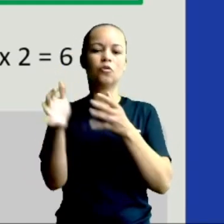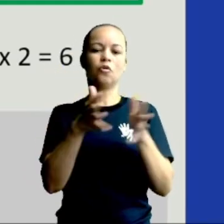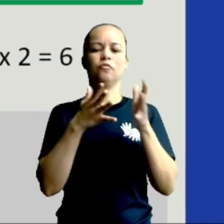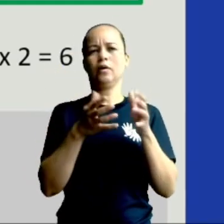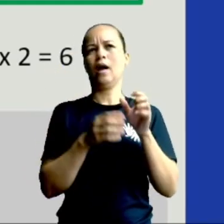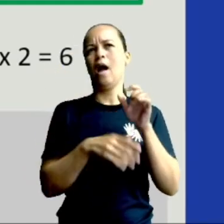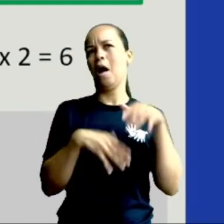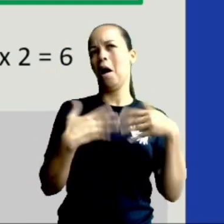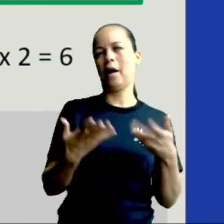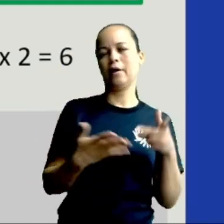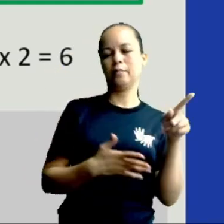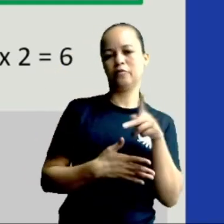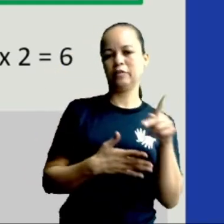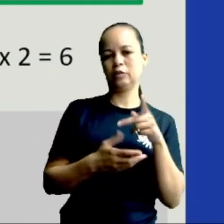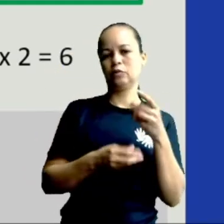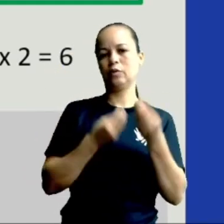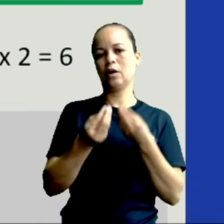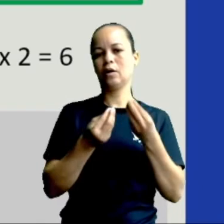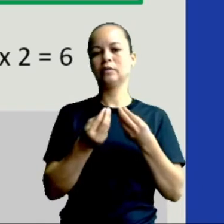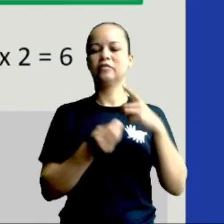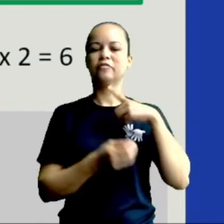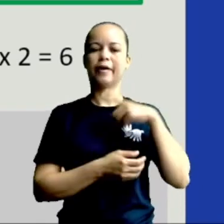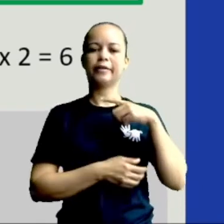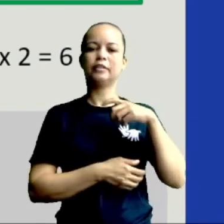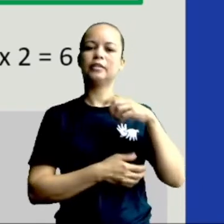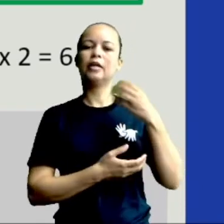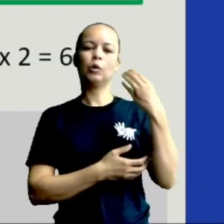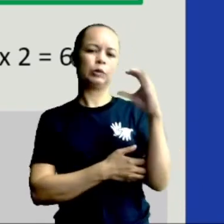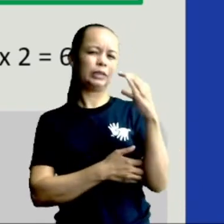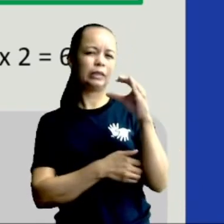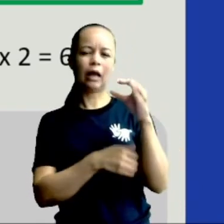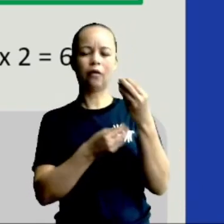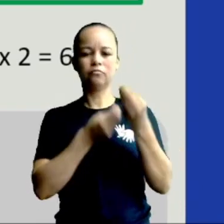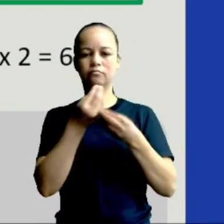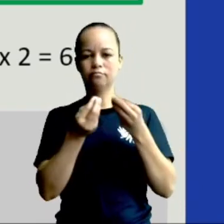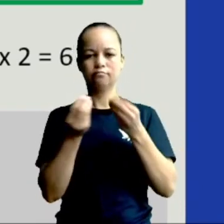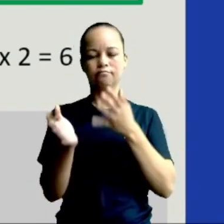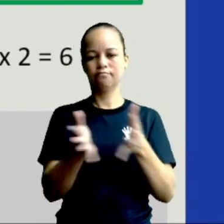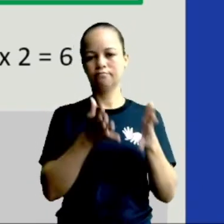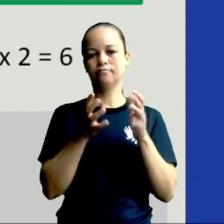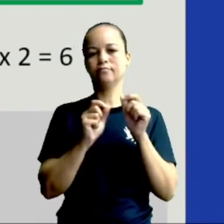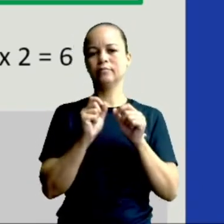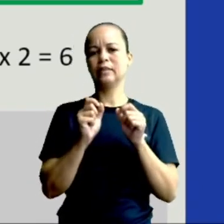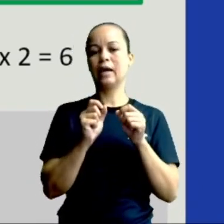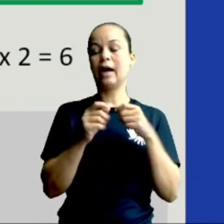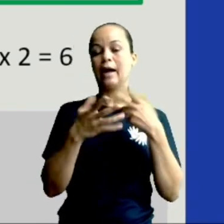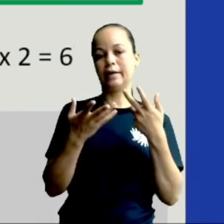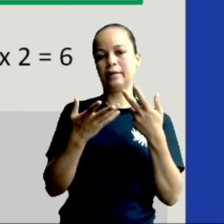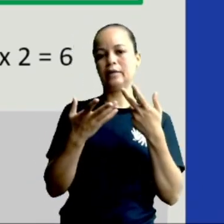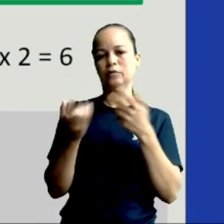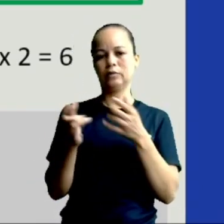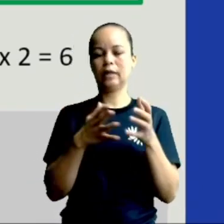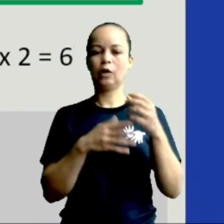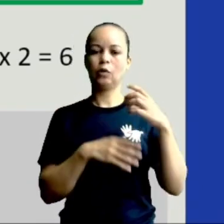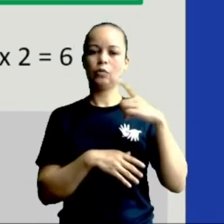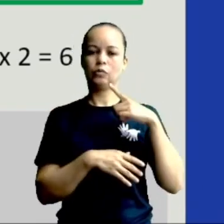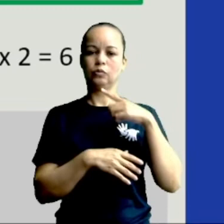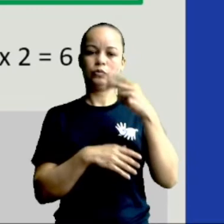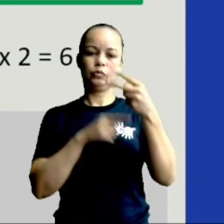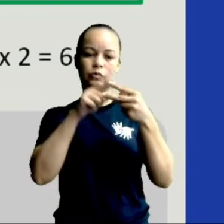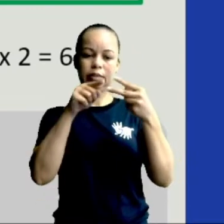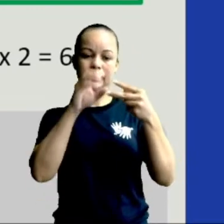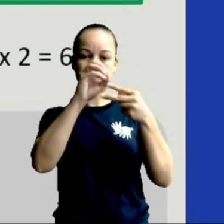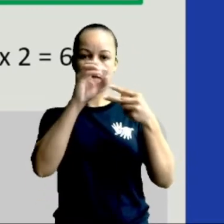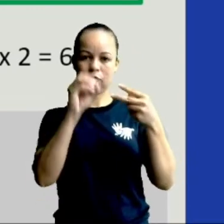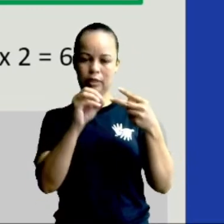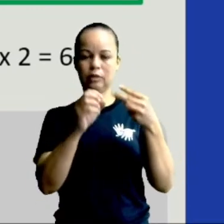sim a gente tem que fazer o cálculo, tá? Aqui é porque tem 2 zeros, então se eu multiplicar 3 vezes 0 não vai dar 0? 3 vezes 0 não vai